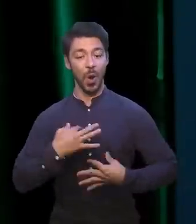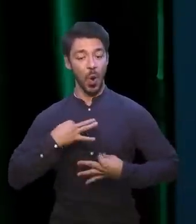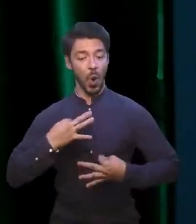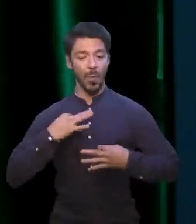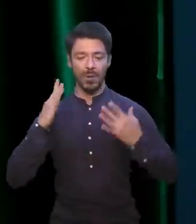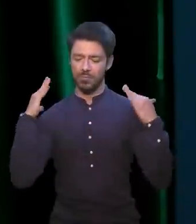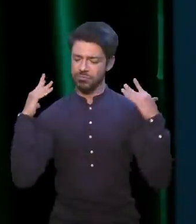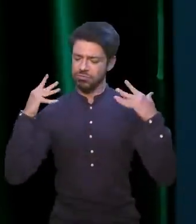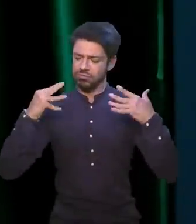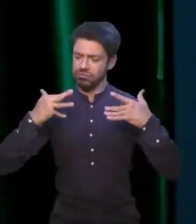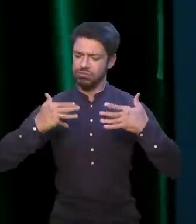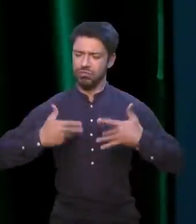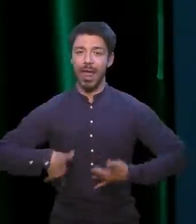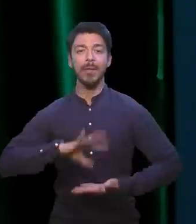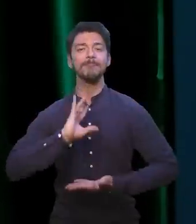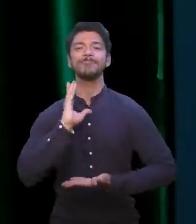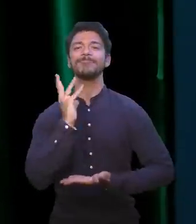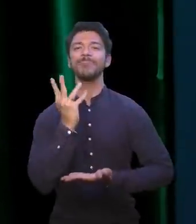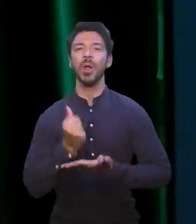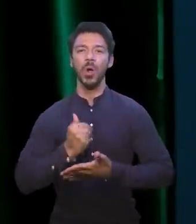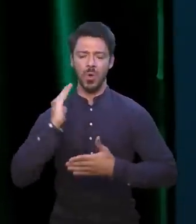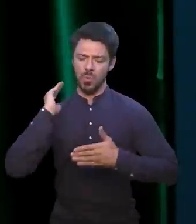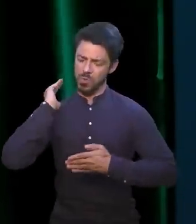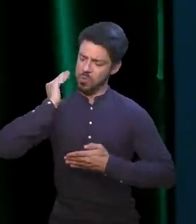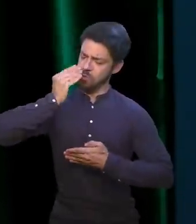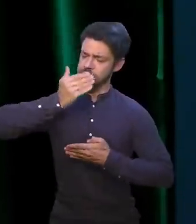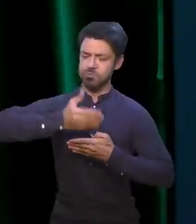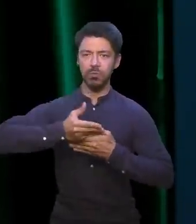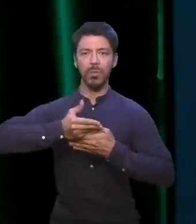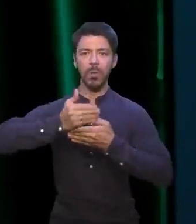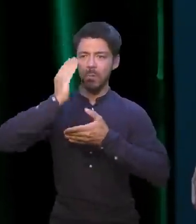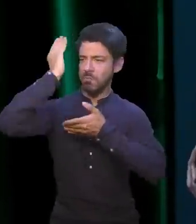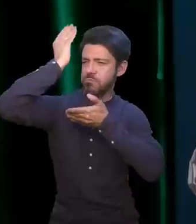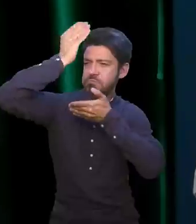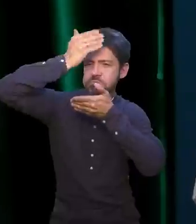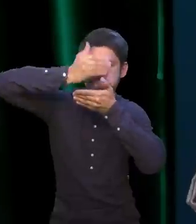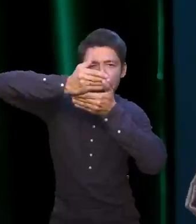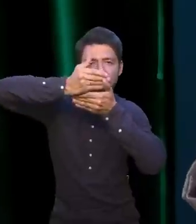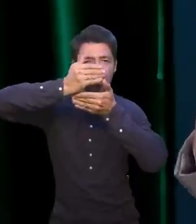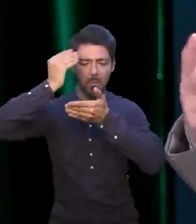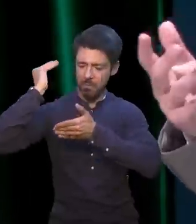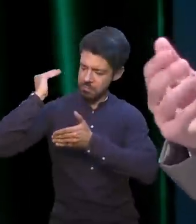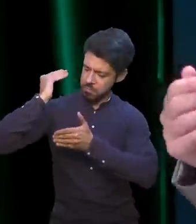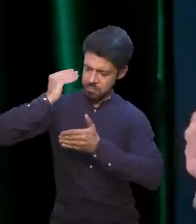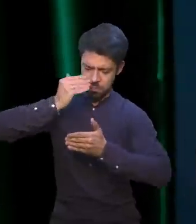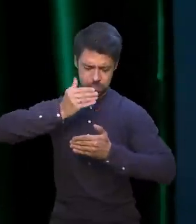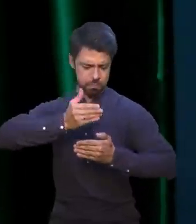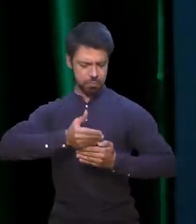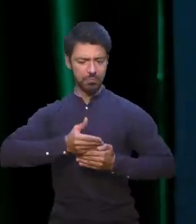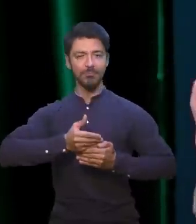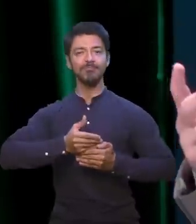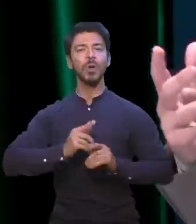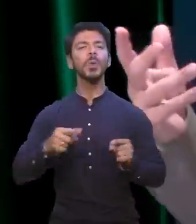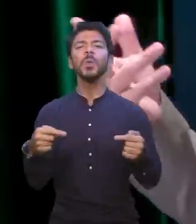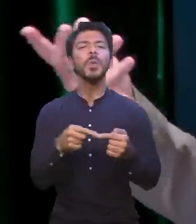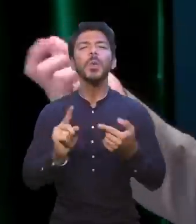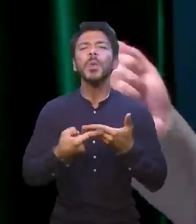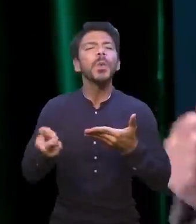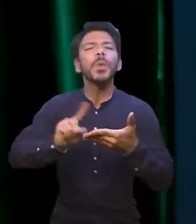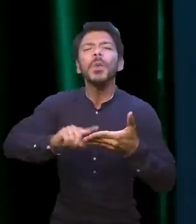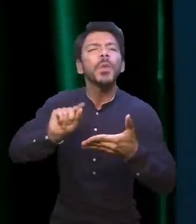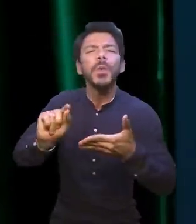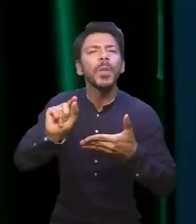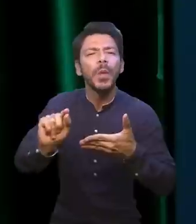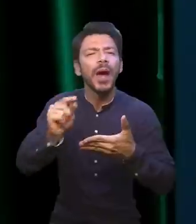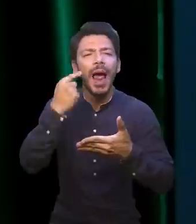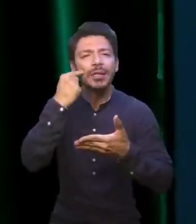instrumento, nós vamos construindo esta armadura espiritual, uma vibração mais elevada, uma sintonia mais fácil